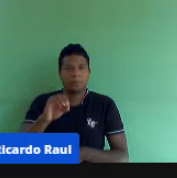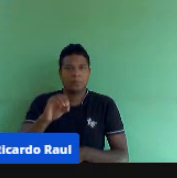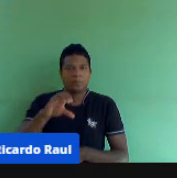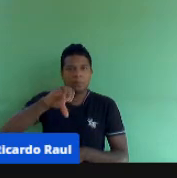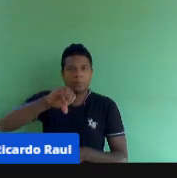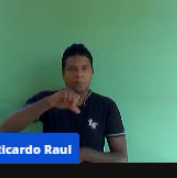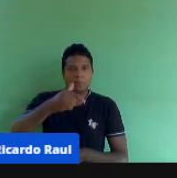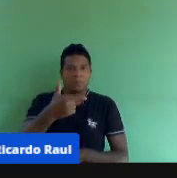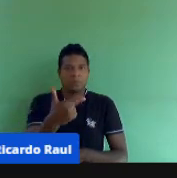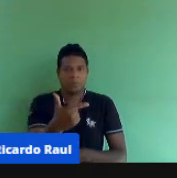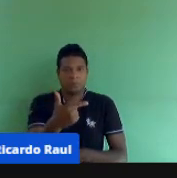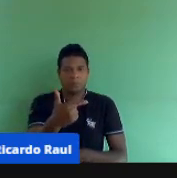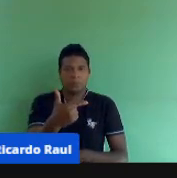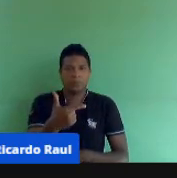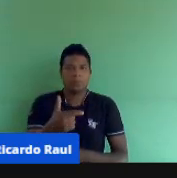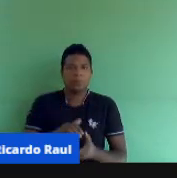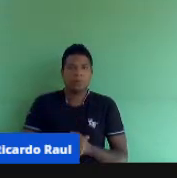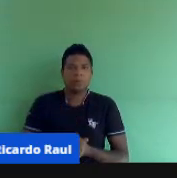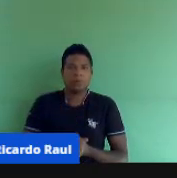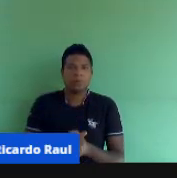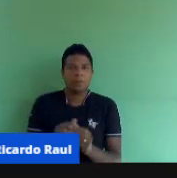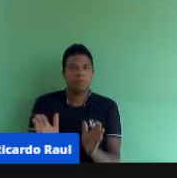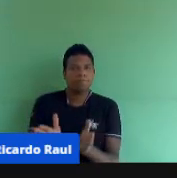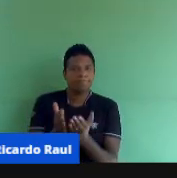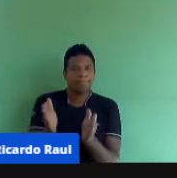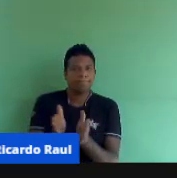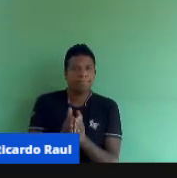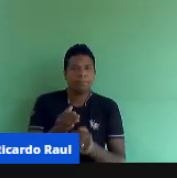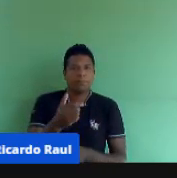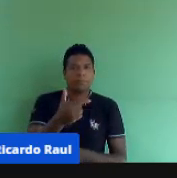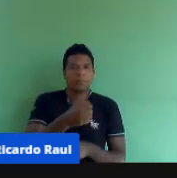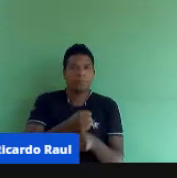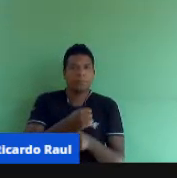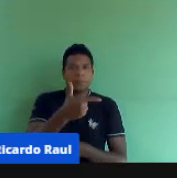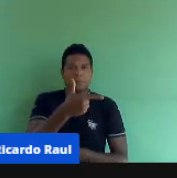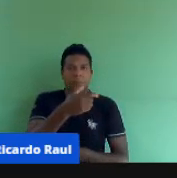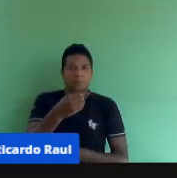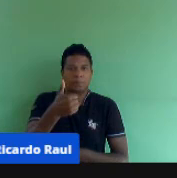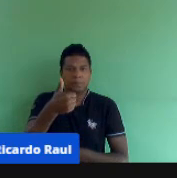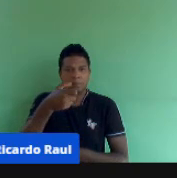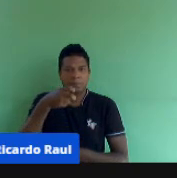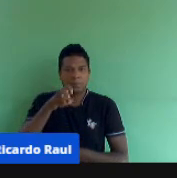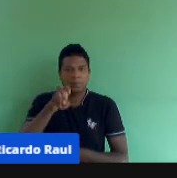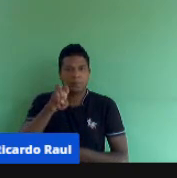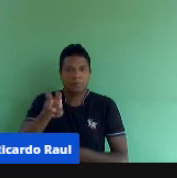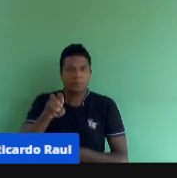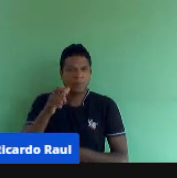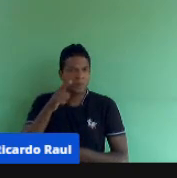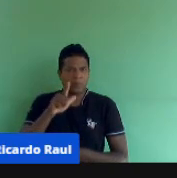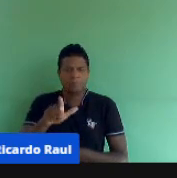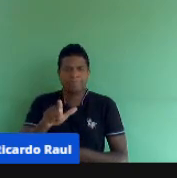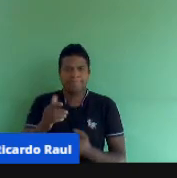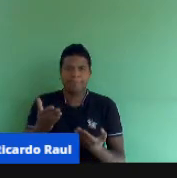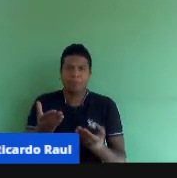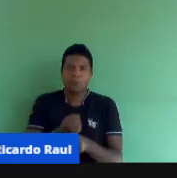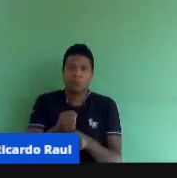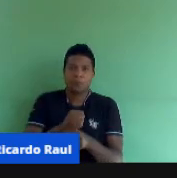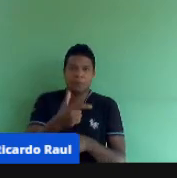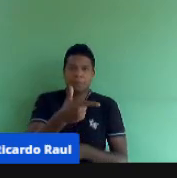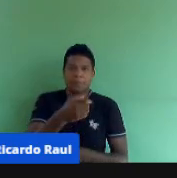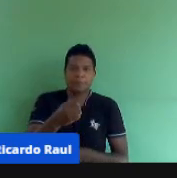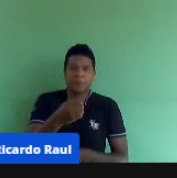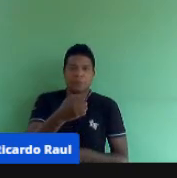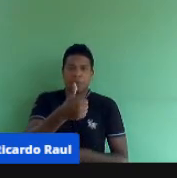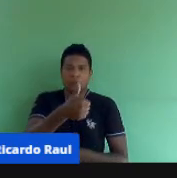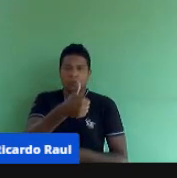número de pessoas que vivem abaixo da linha da pobreza em 2015. Conseguimos isso, nós estamos em 2021. Então, a gente tem que parar para pensar,